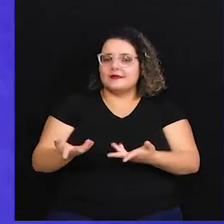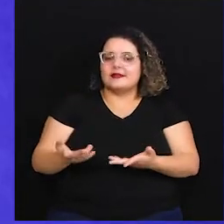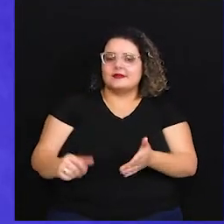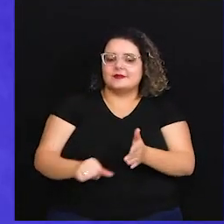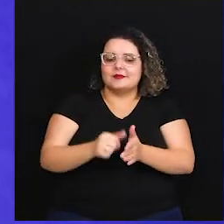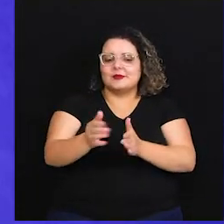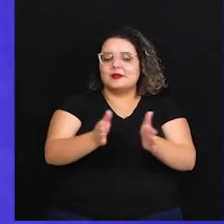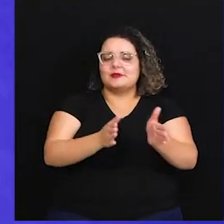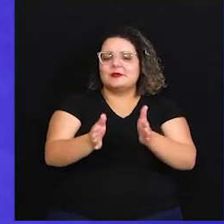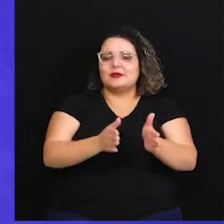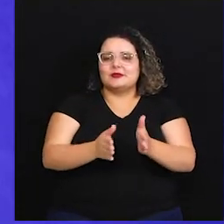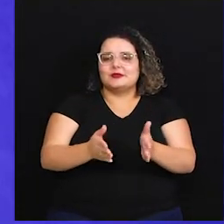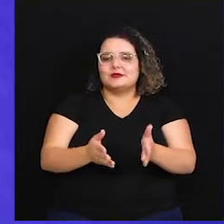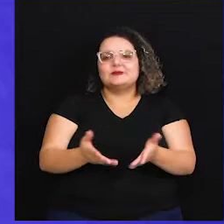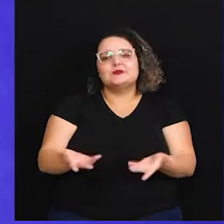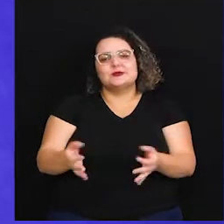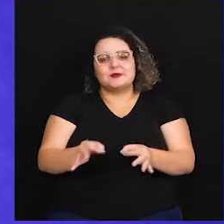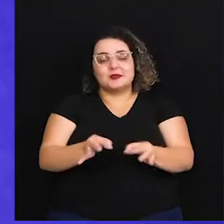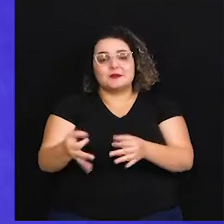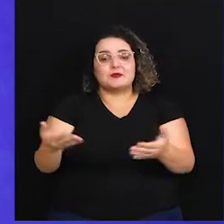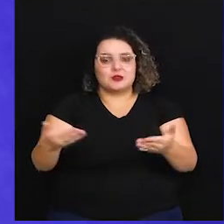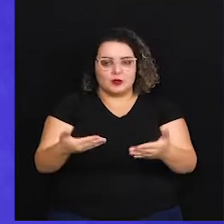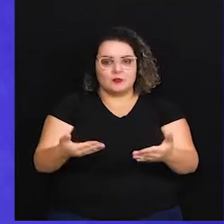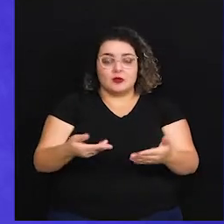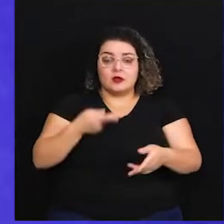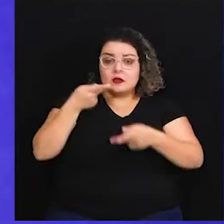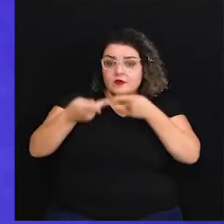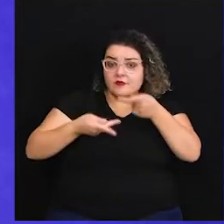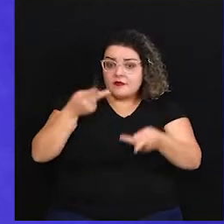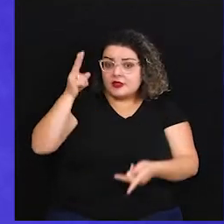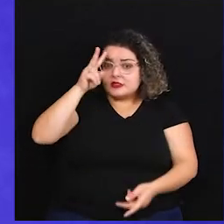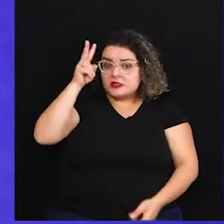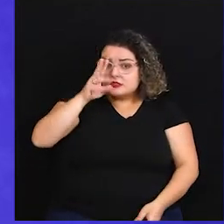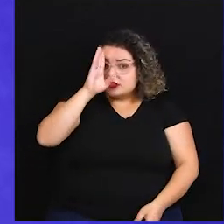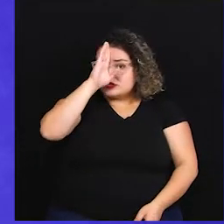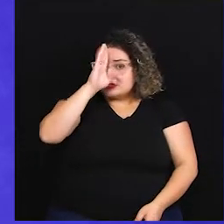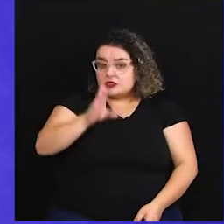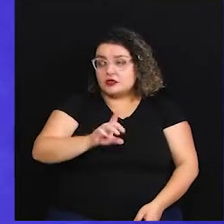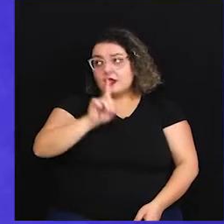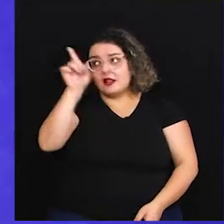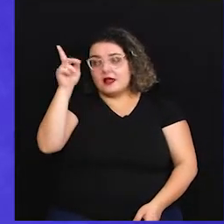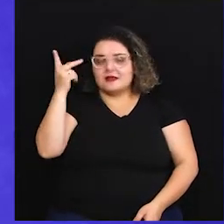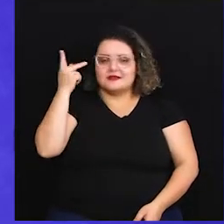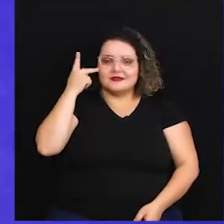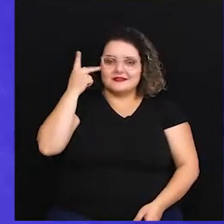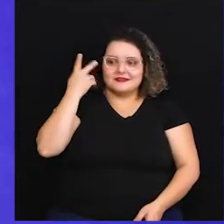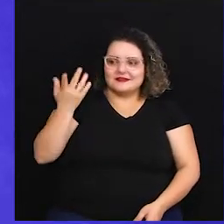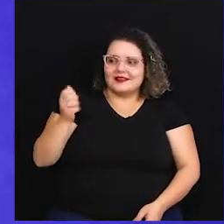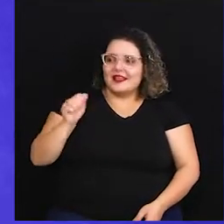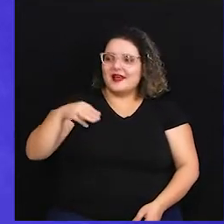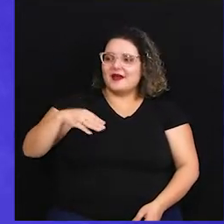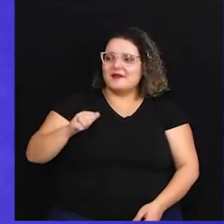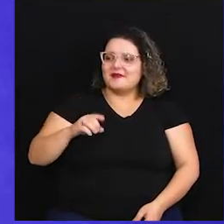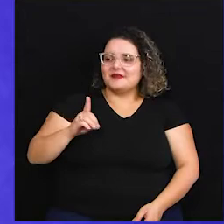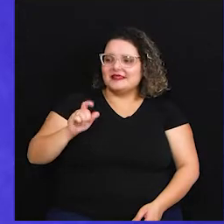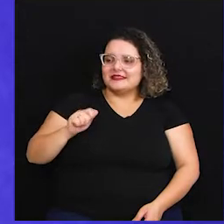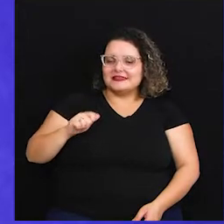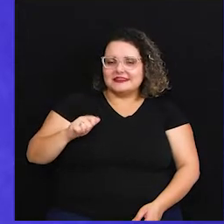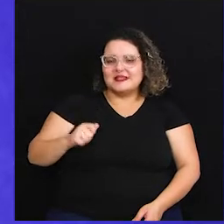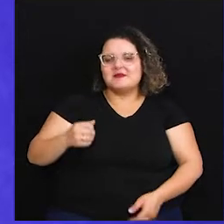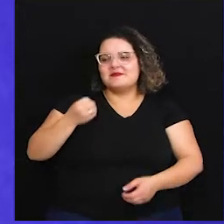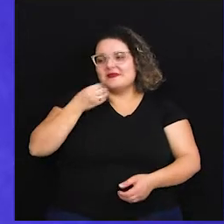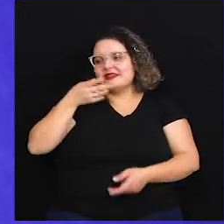do nosso programa de hoje, que conta essa trajetória para a gente, falando diretamente de São Paulo. Amanda, seja bem-vinda ao